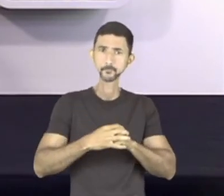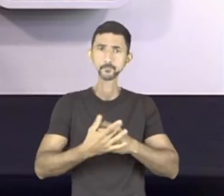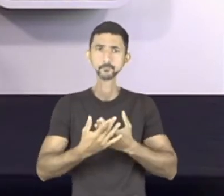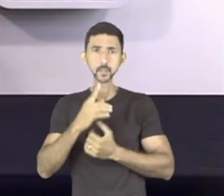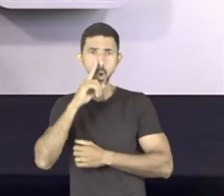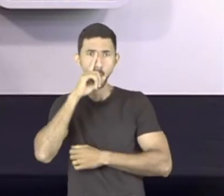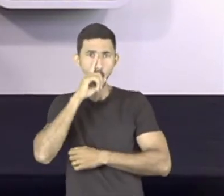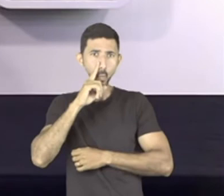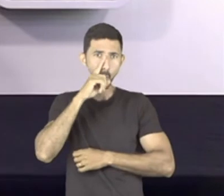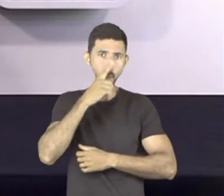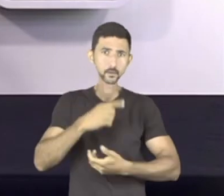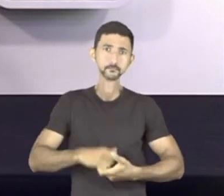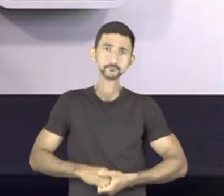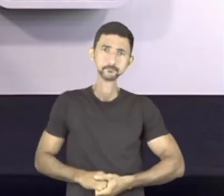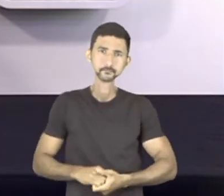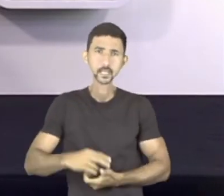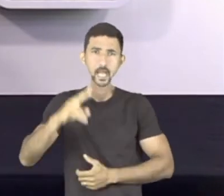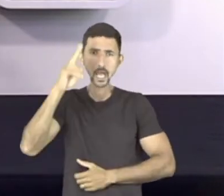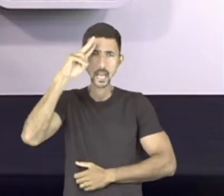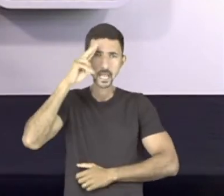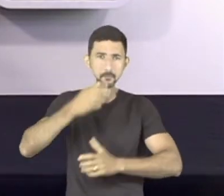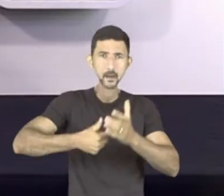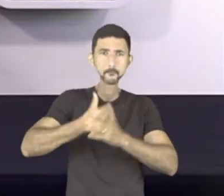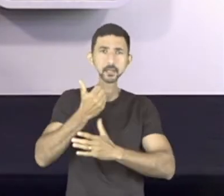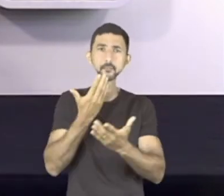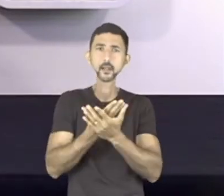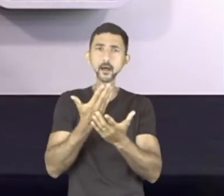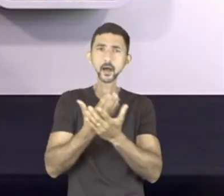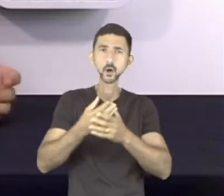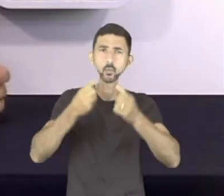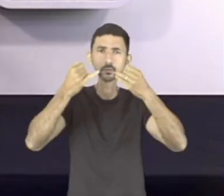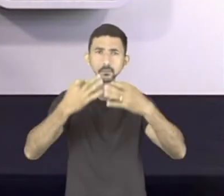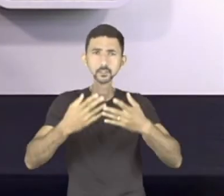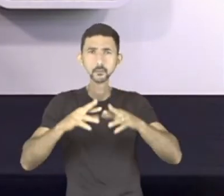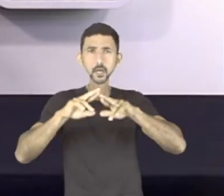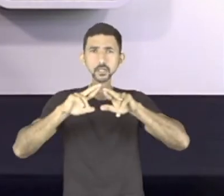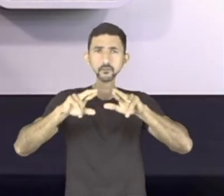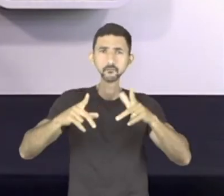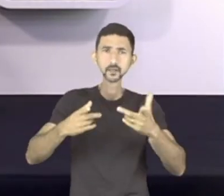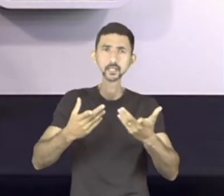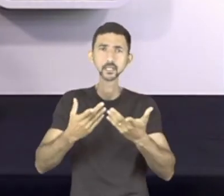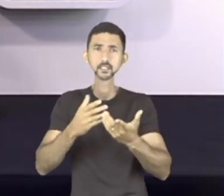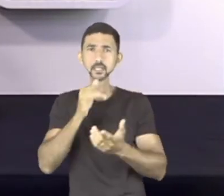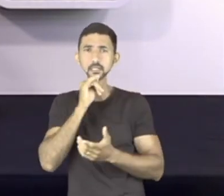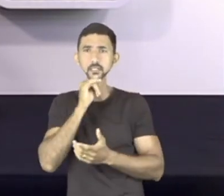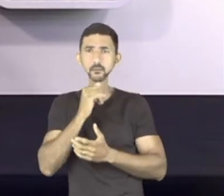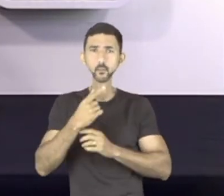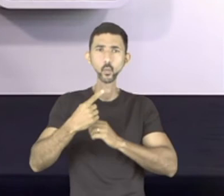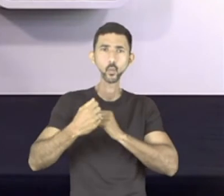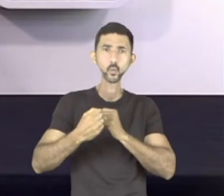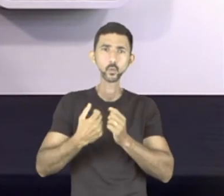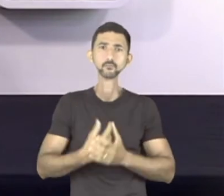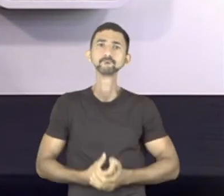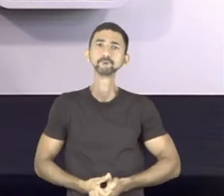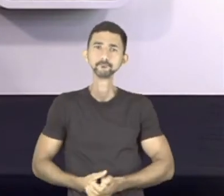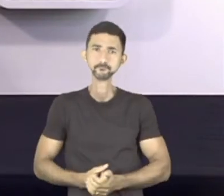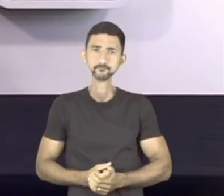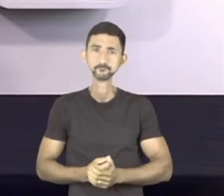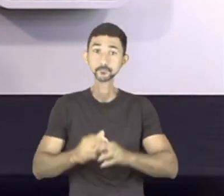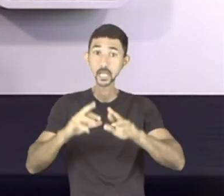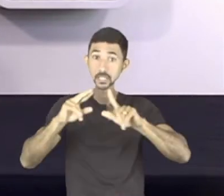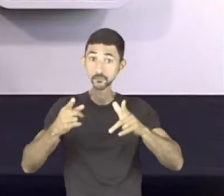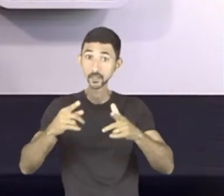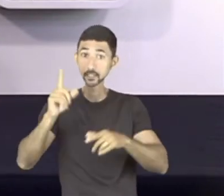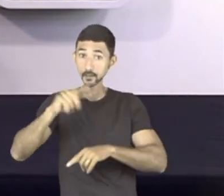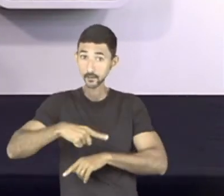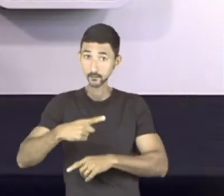os lutadores. Então, lembra da nossa primeira aula que falamos da diferença entre luta e briga? Uma das